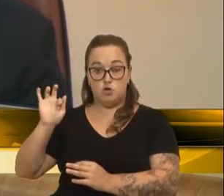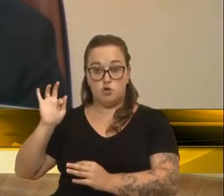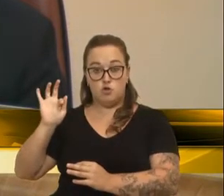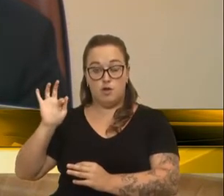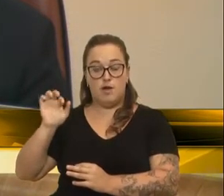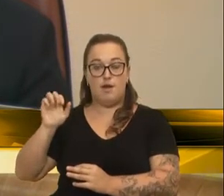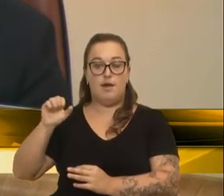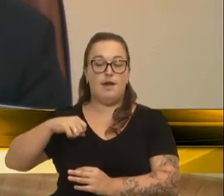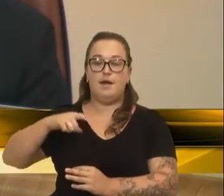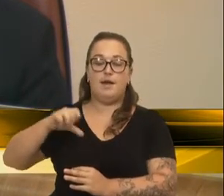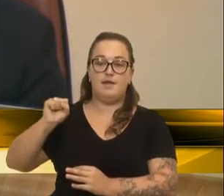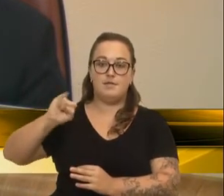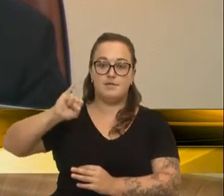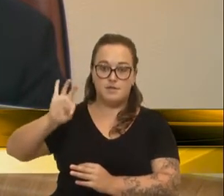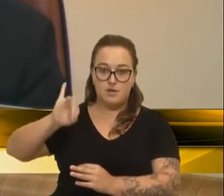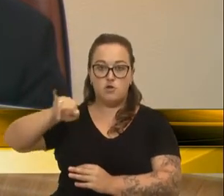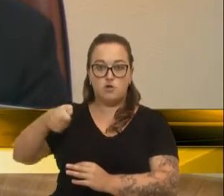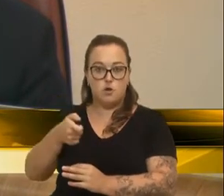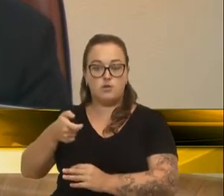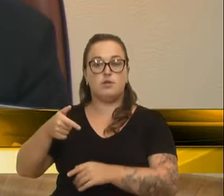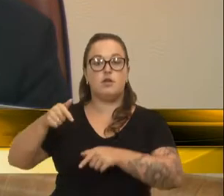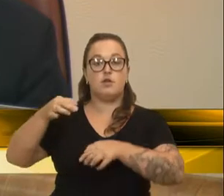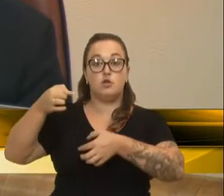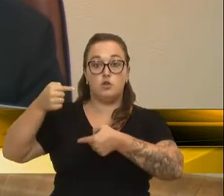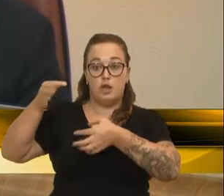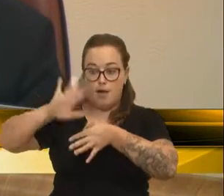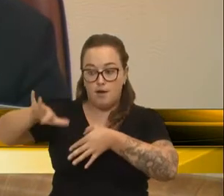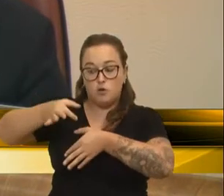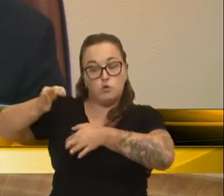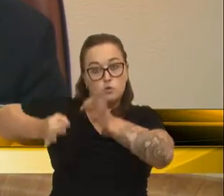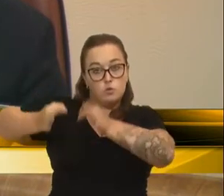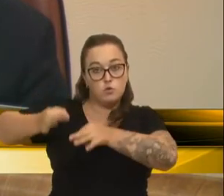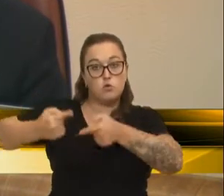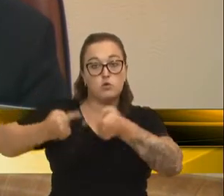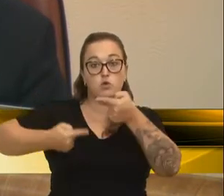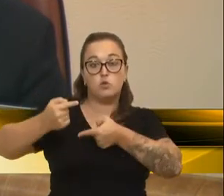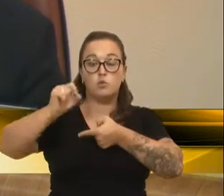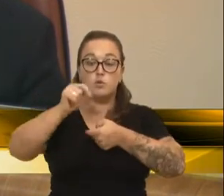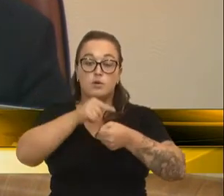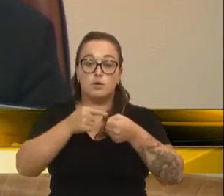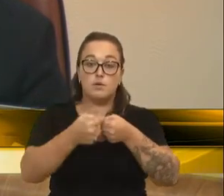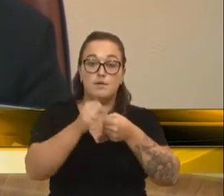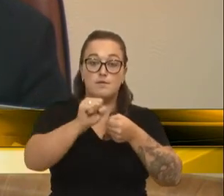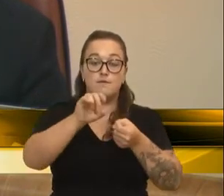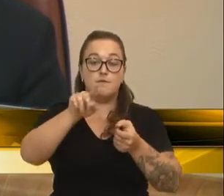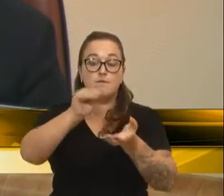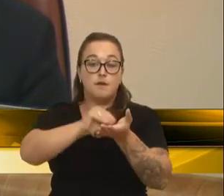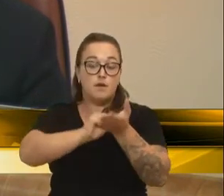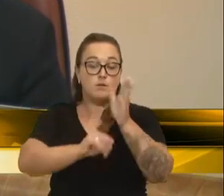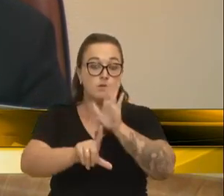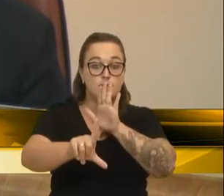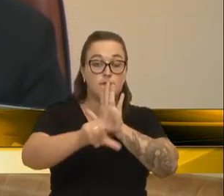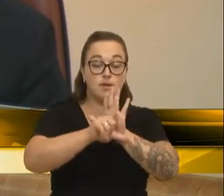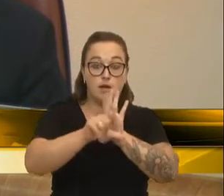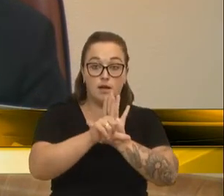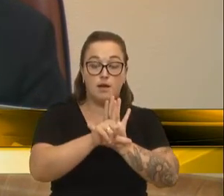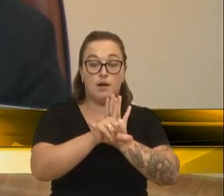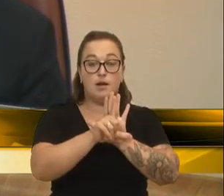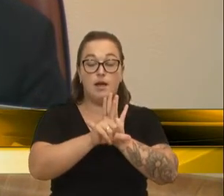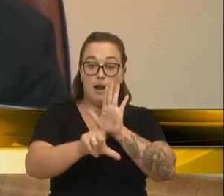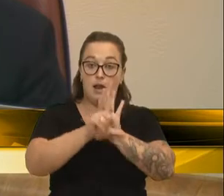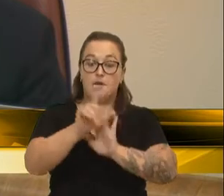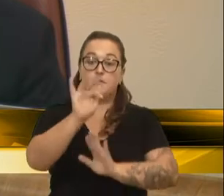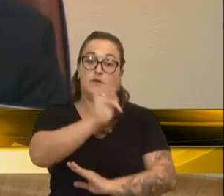consagrado na jurisprudência que, no âmbito estadual ou municipal, ausente lei específica, a legislação federal pode